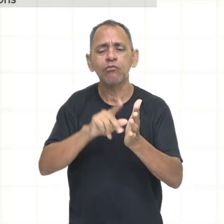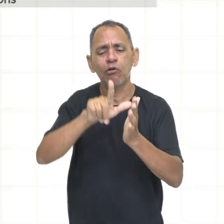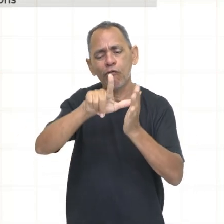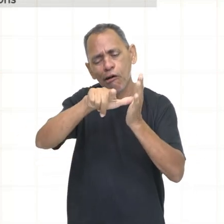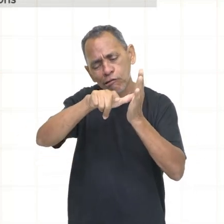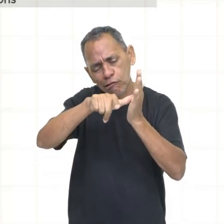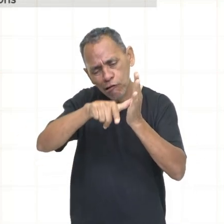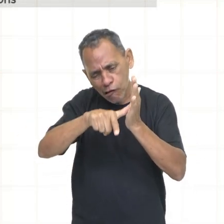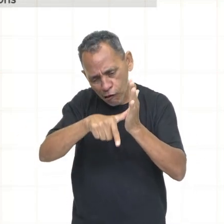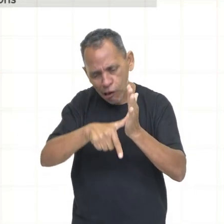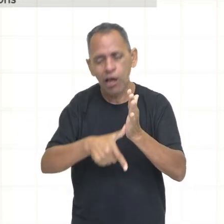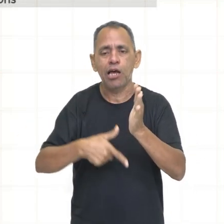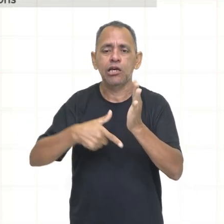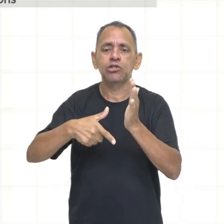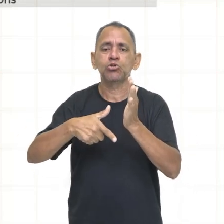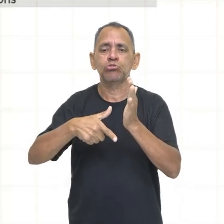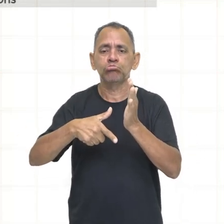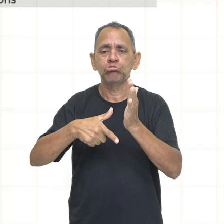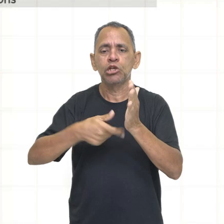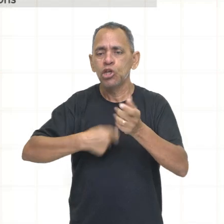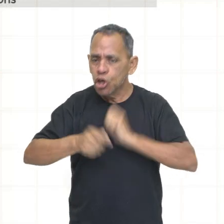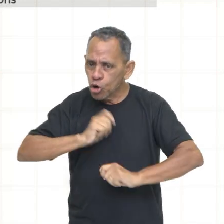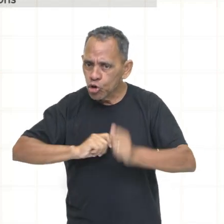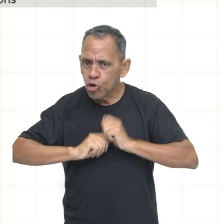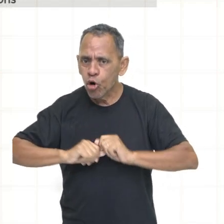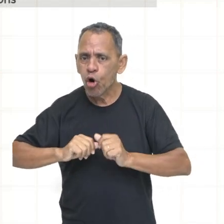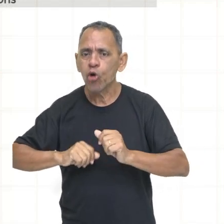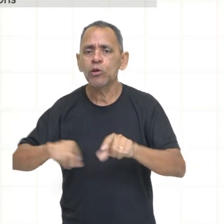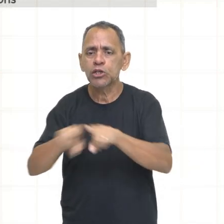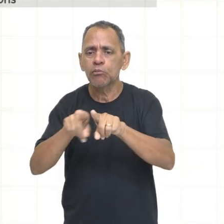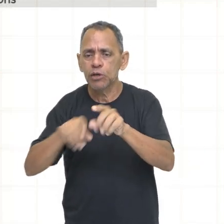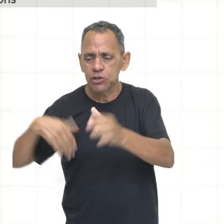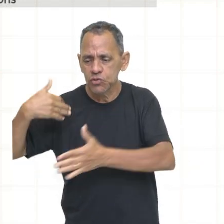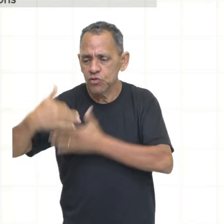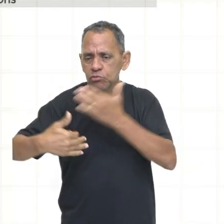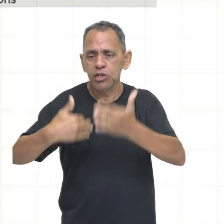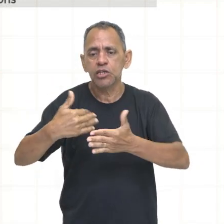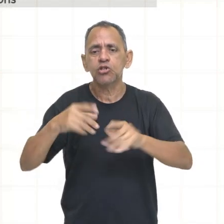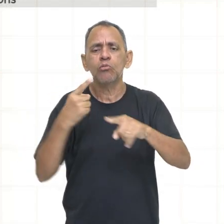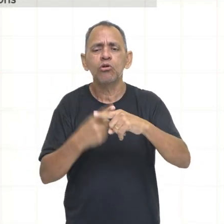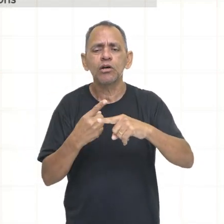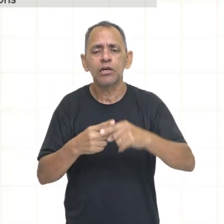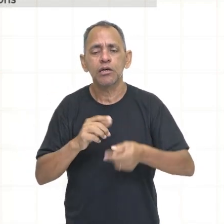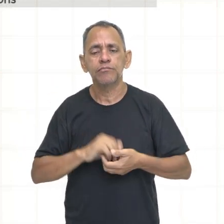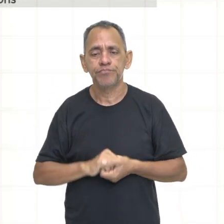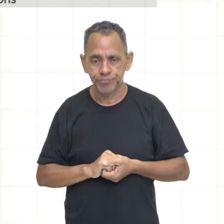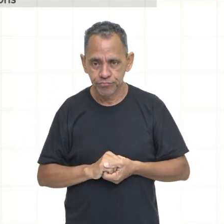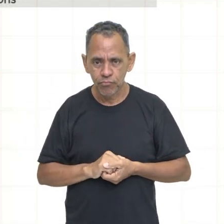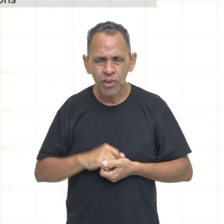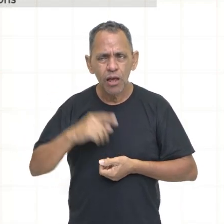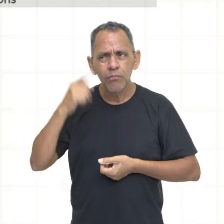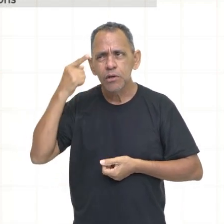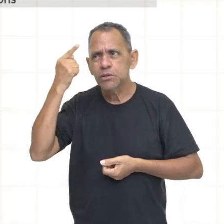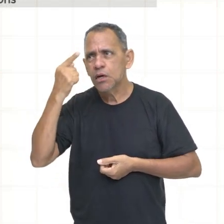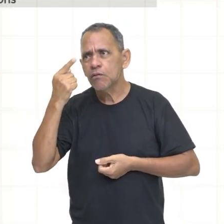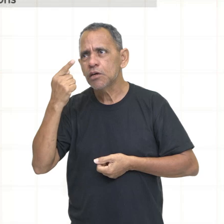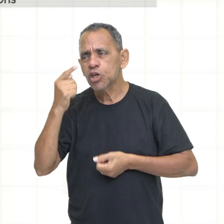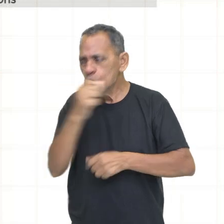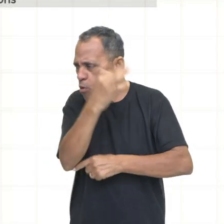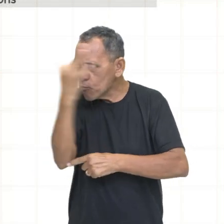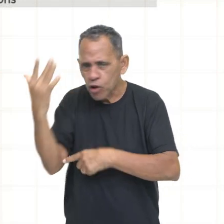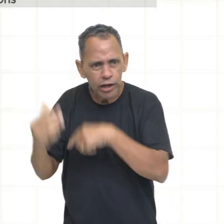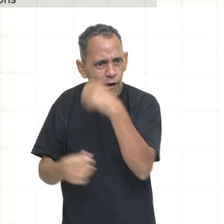gente? Atraso econômico e de desenvolvimento. Porque se imaginava que uma floresta, por si só,